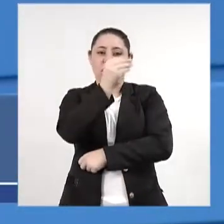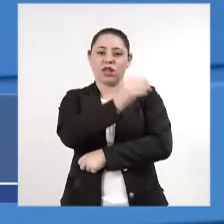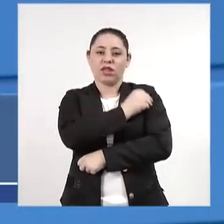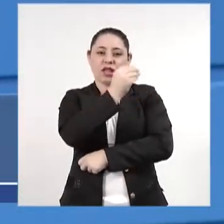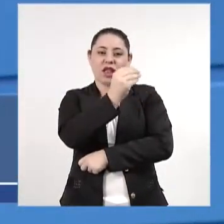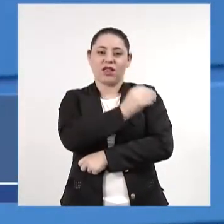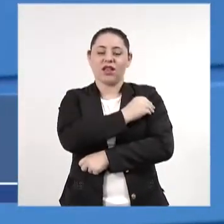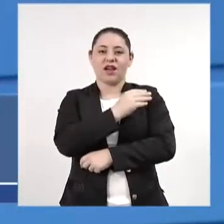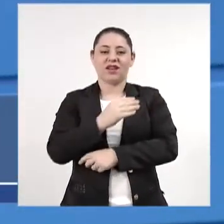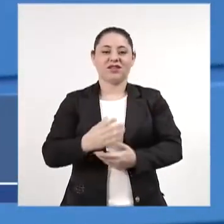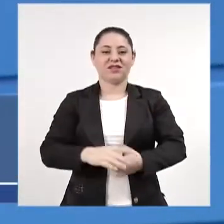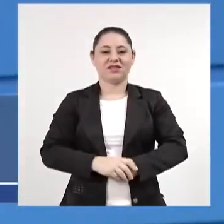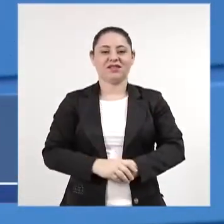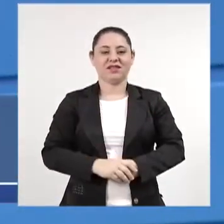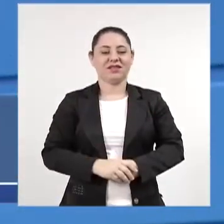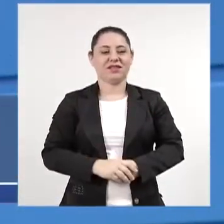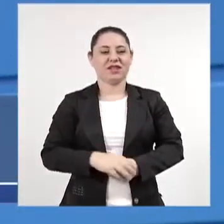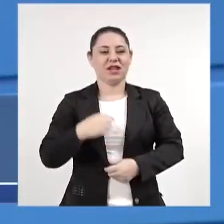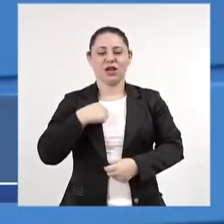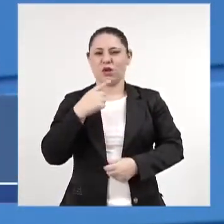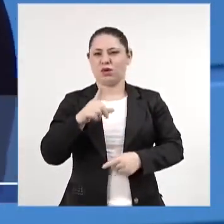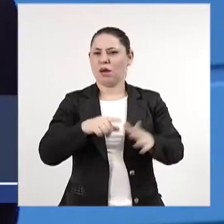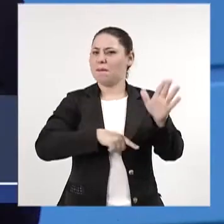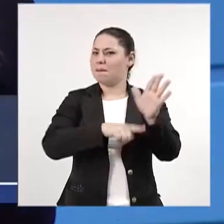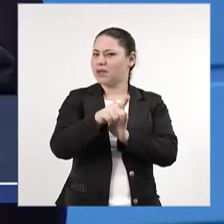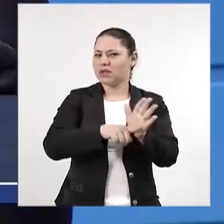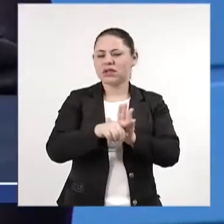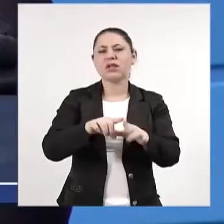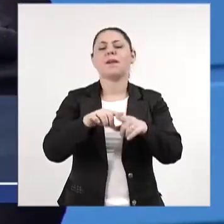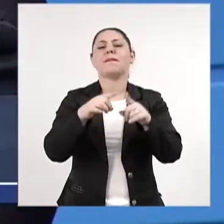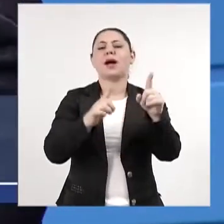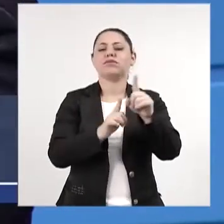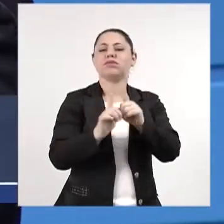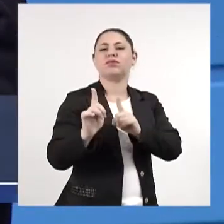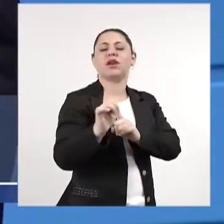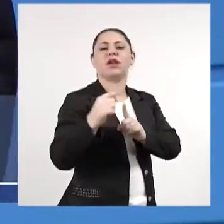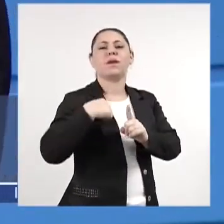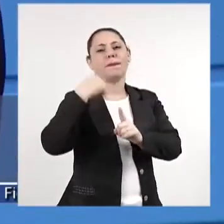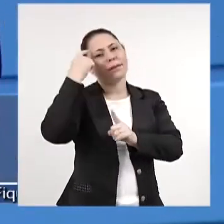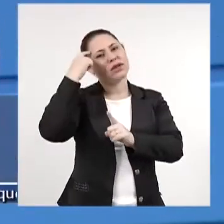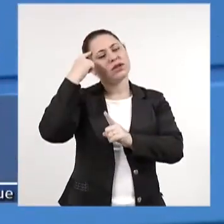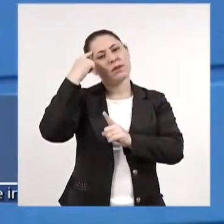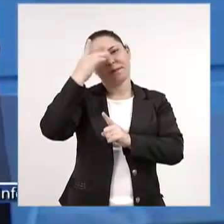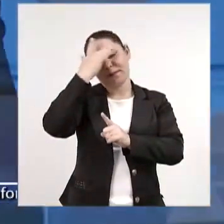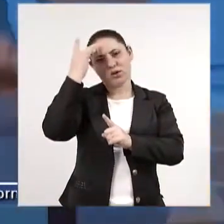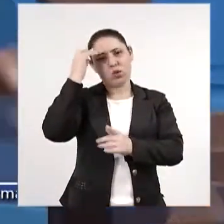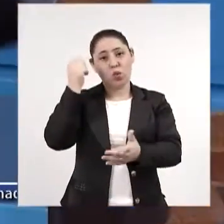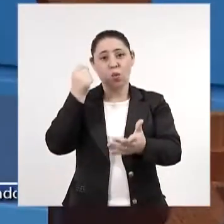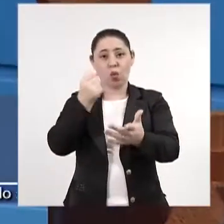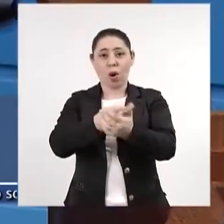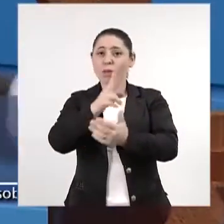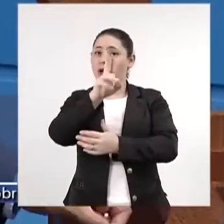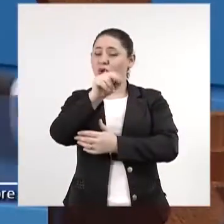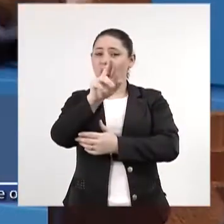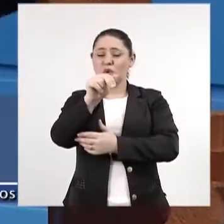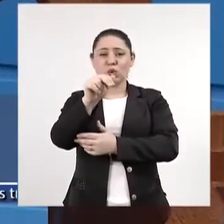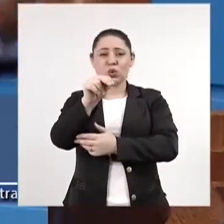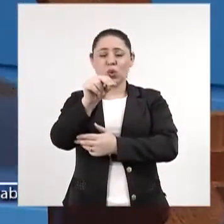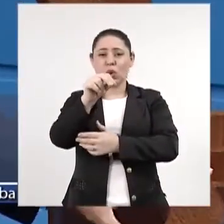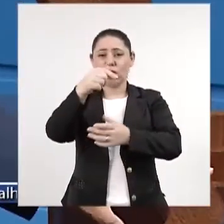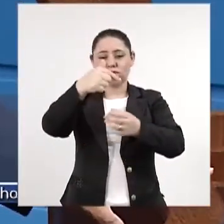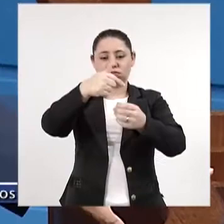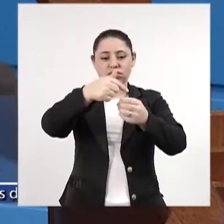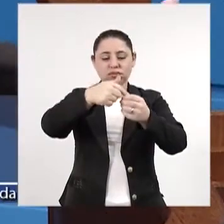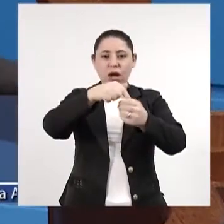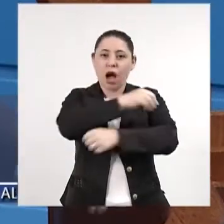a combustão é mais rápida. Deputado Lídio, eu não tenho pesquisa, mas acredito que tem proprietário de veículo que ele adquire o seu veículo e nunca abasteceu no álcool, nunca abasteceu